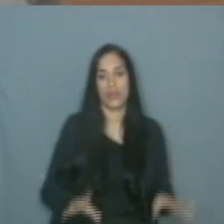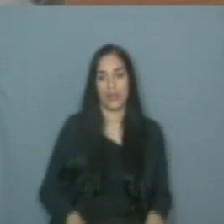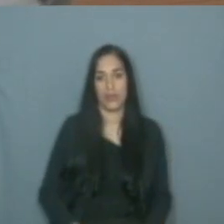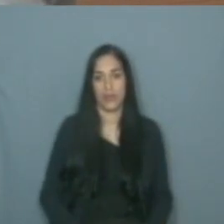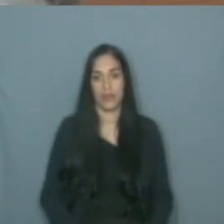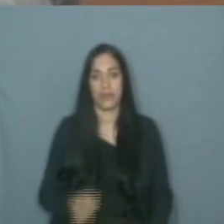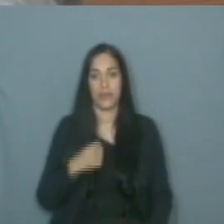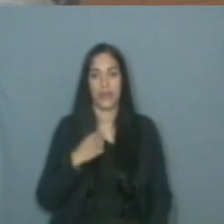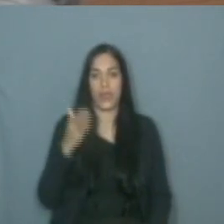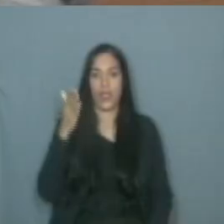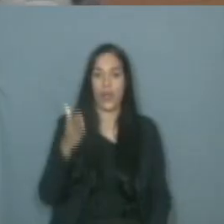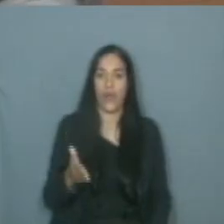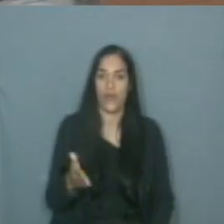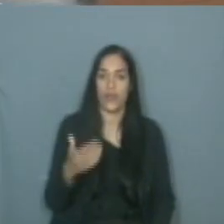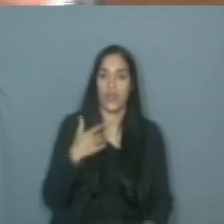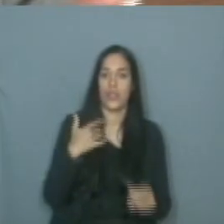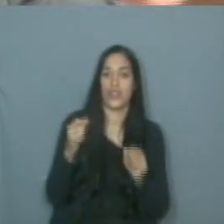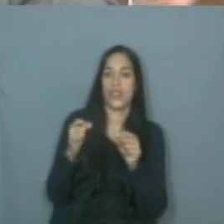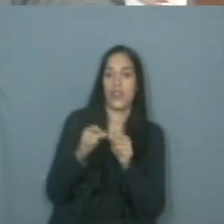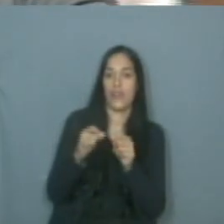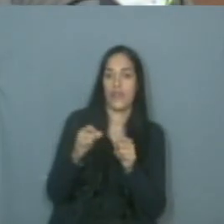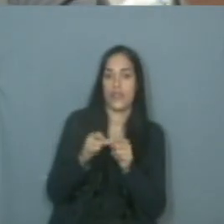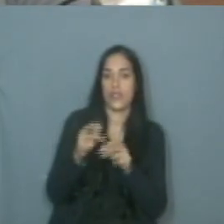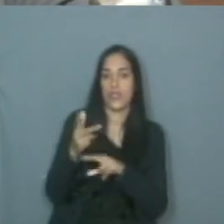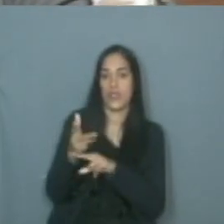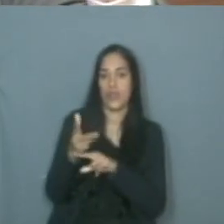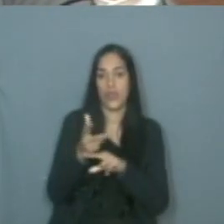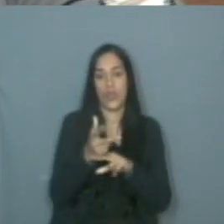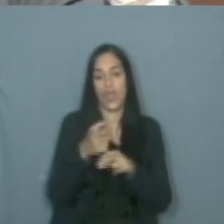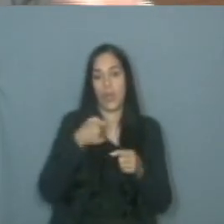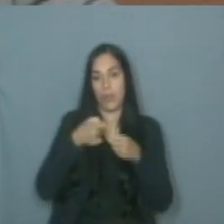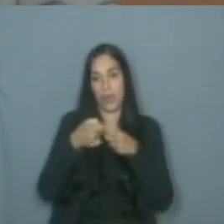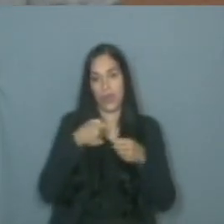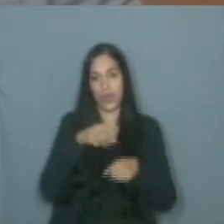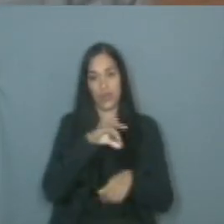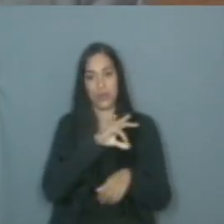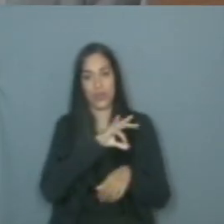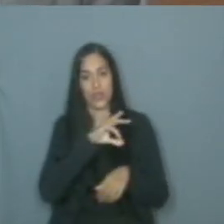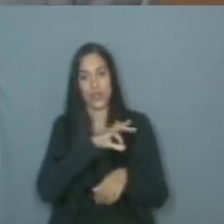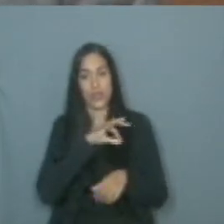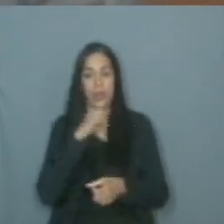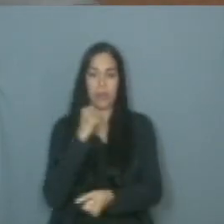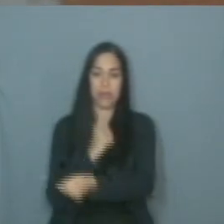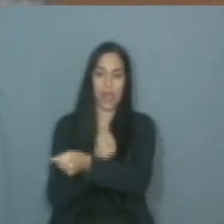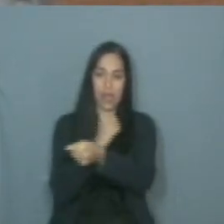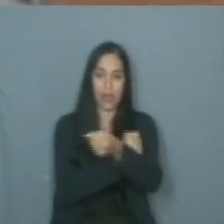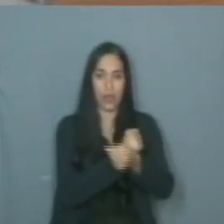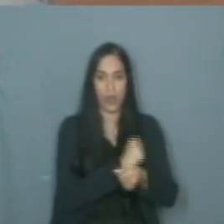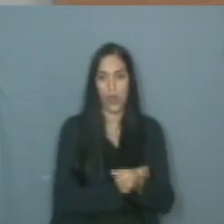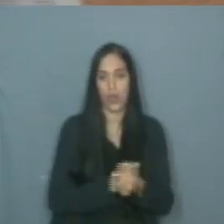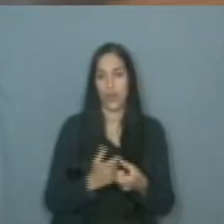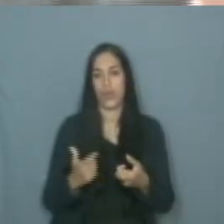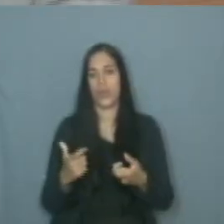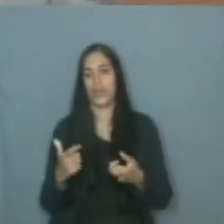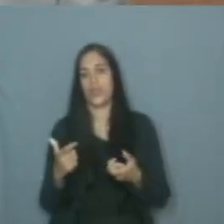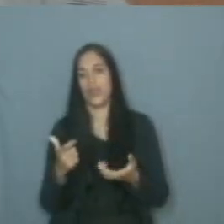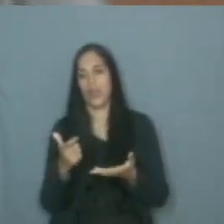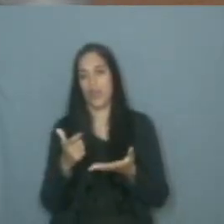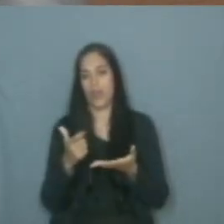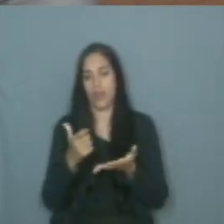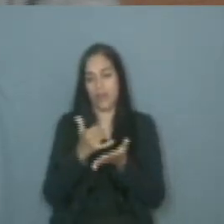E eu fui lá, gente, parecia que eu estava fazendo uma reportagem policial. Goia de maconha por tudo que é canto, cachimbo de